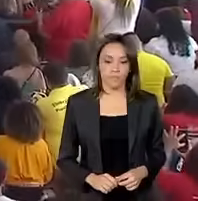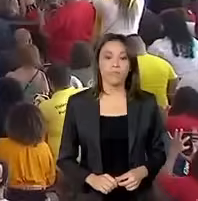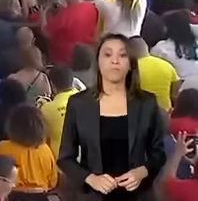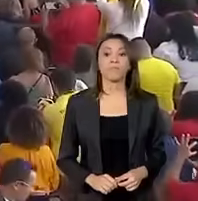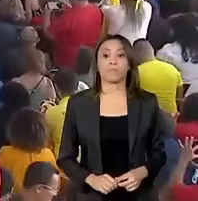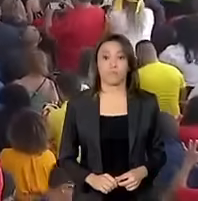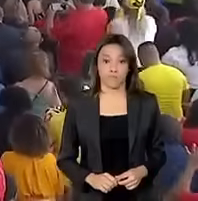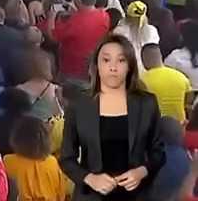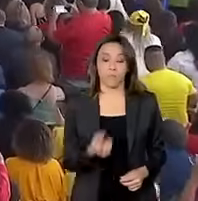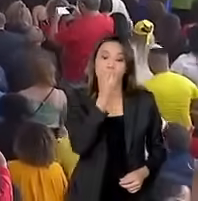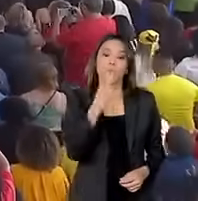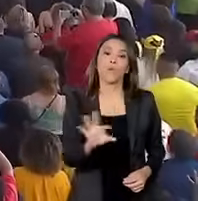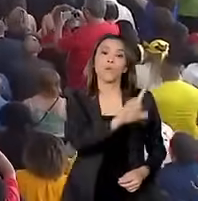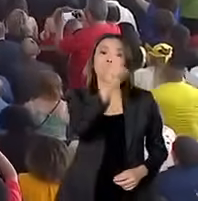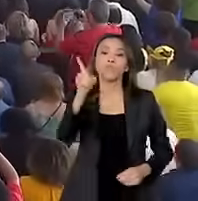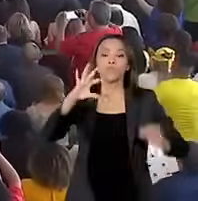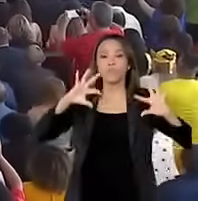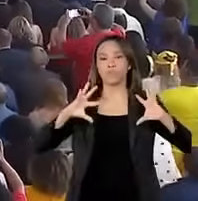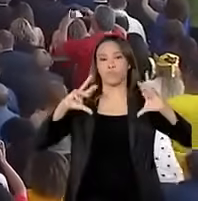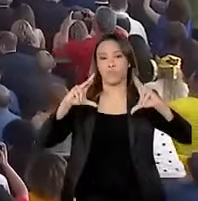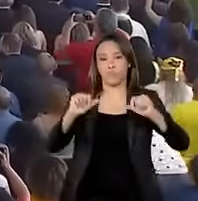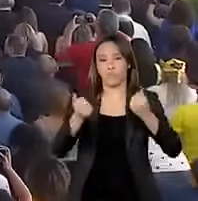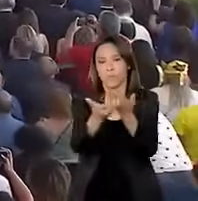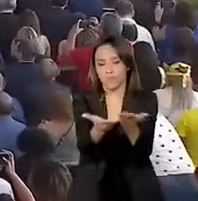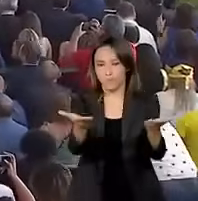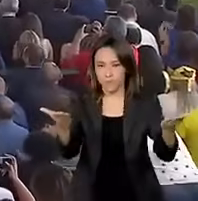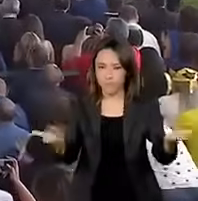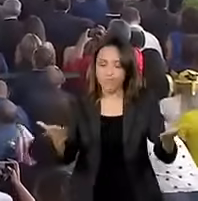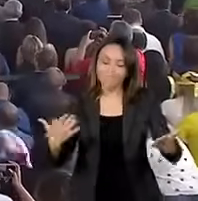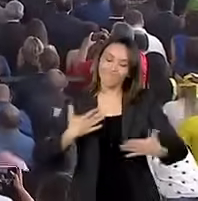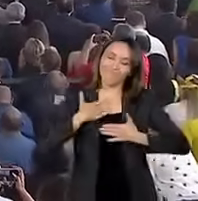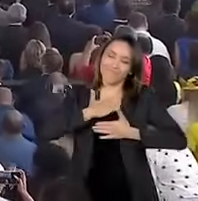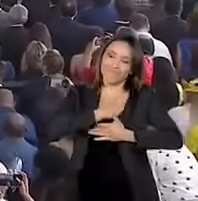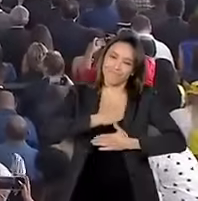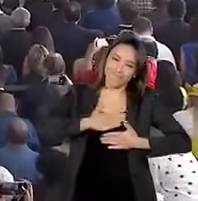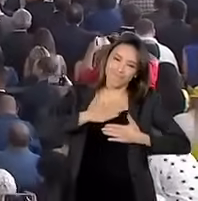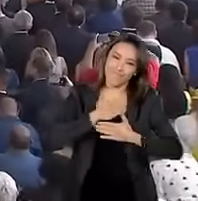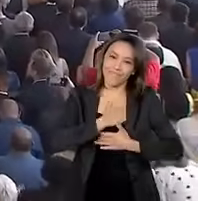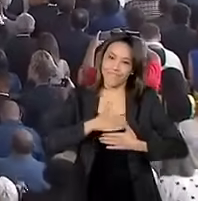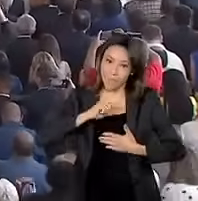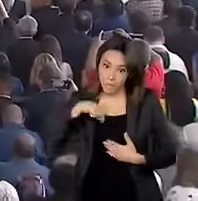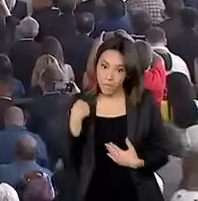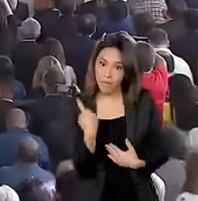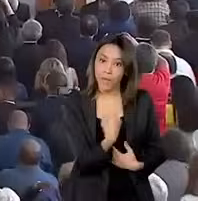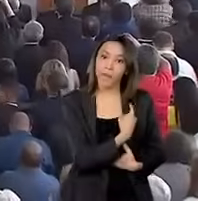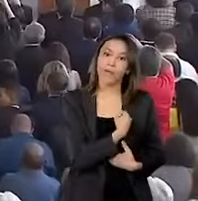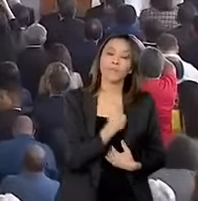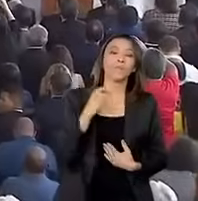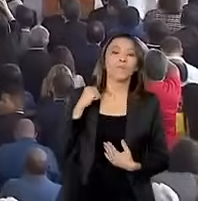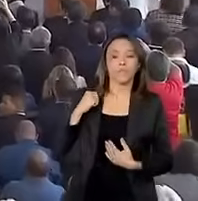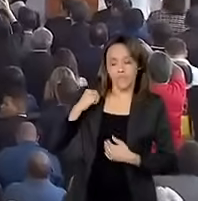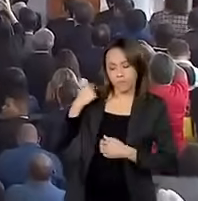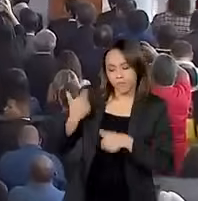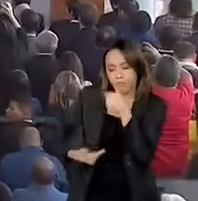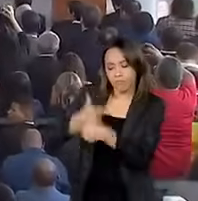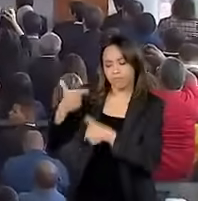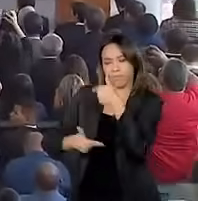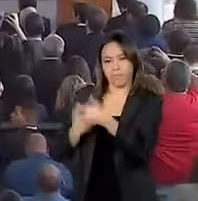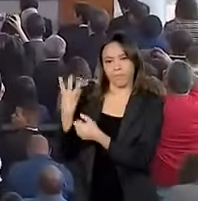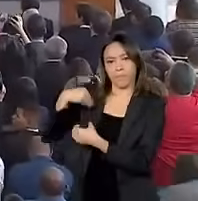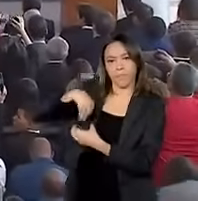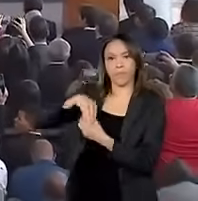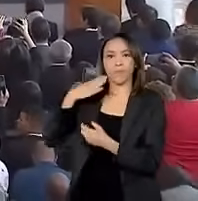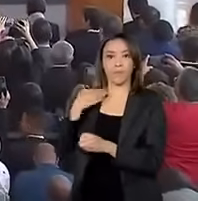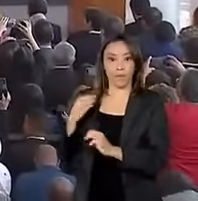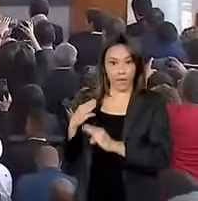Bom dia a todos e a todas. Prazer muito grande para nós que fazemos a Caixa Econômica estar